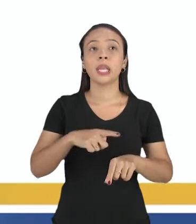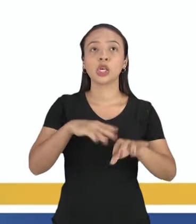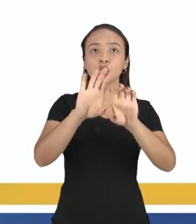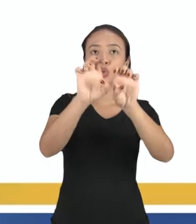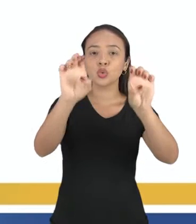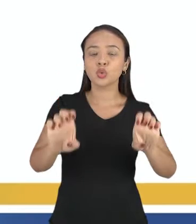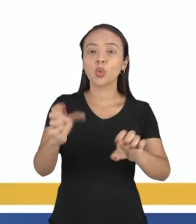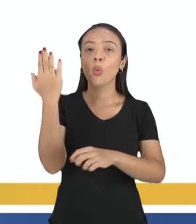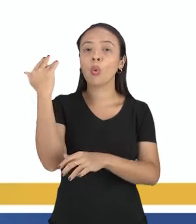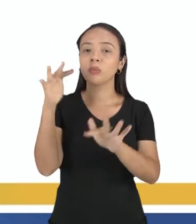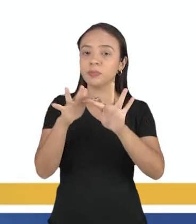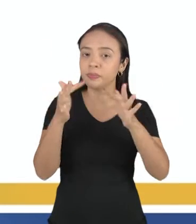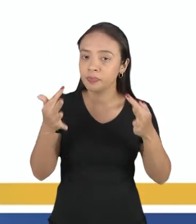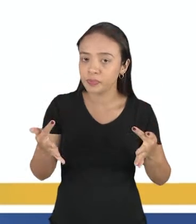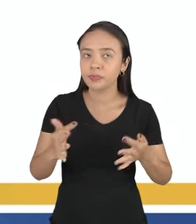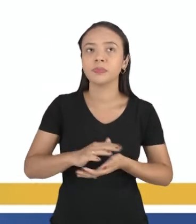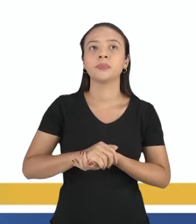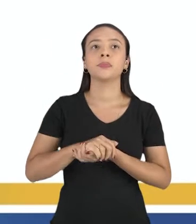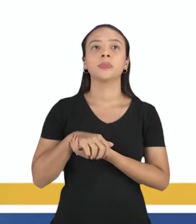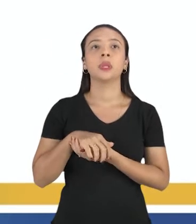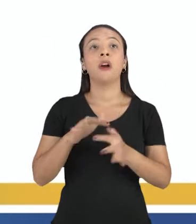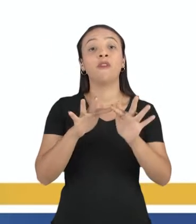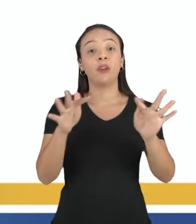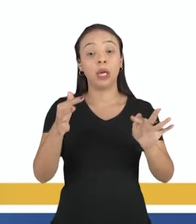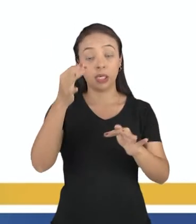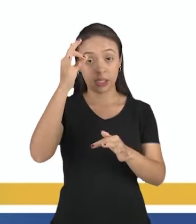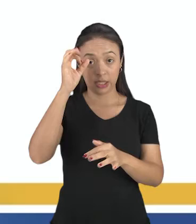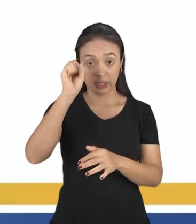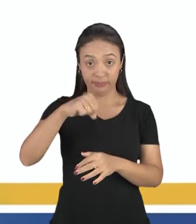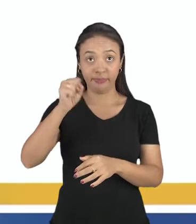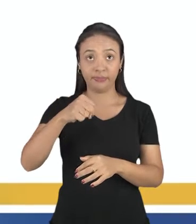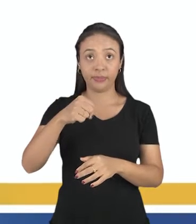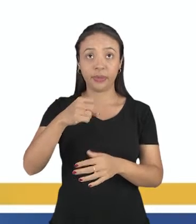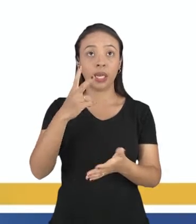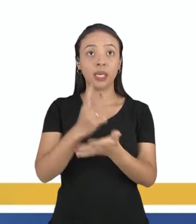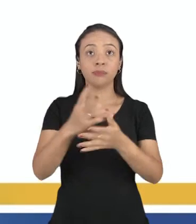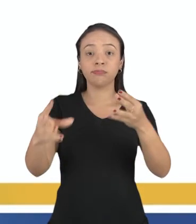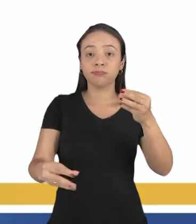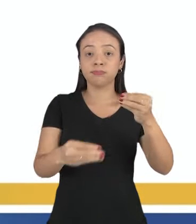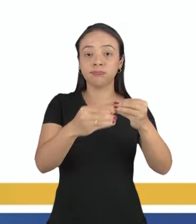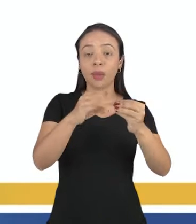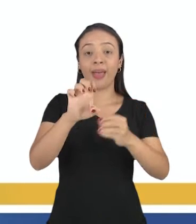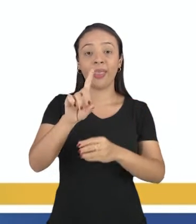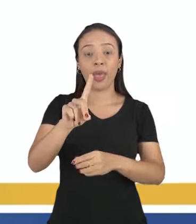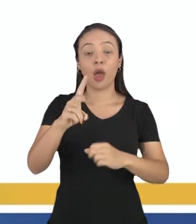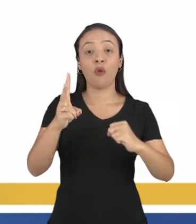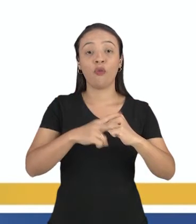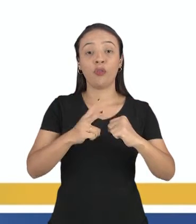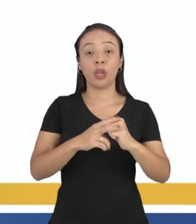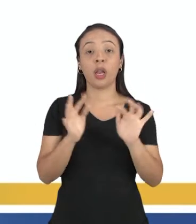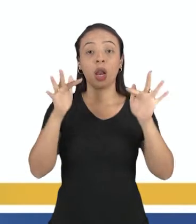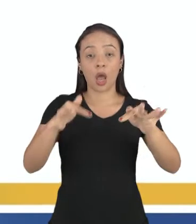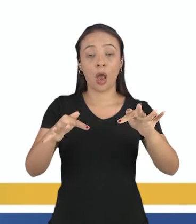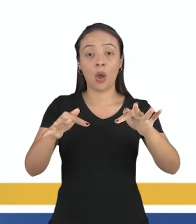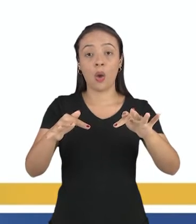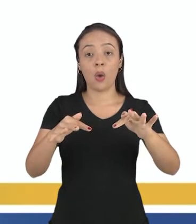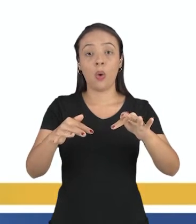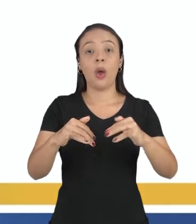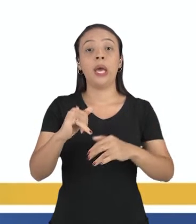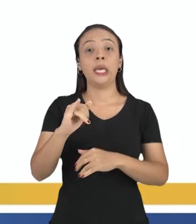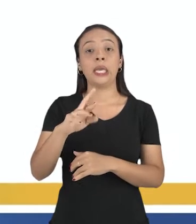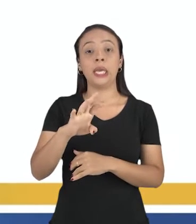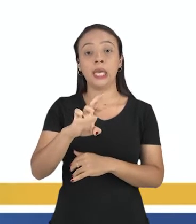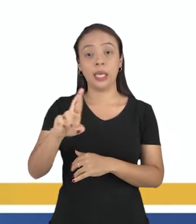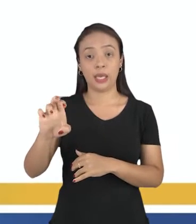Estrutura do Simple Past. Em frases afirmativas, acrescentamos ed no final dos verbos regulares. E em caso